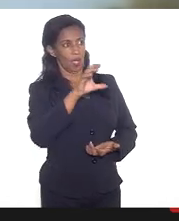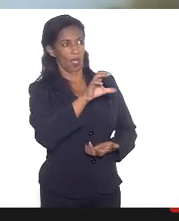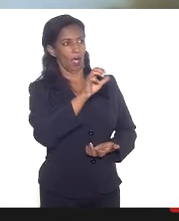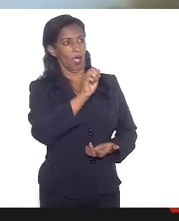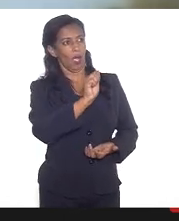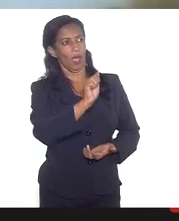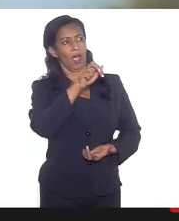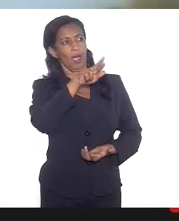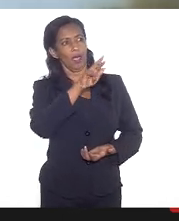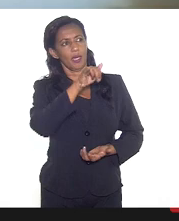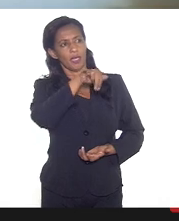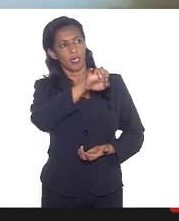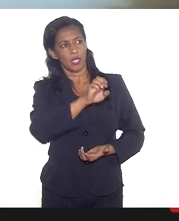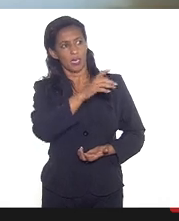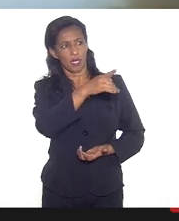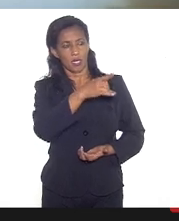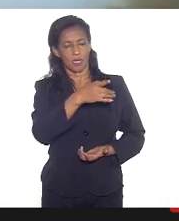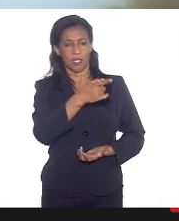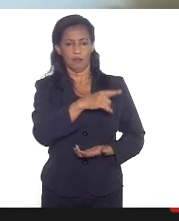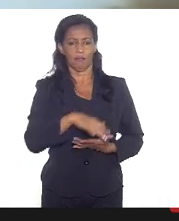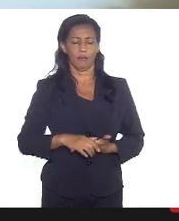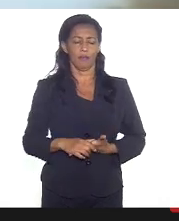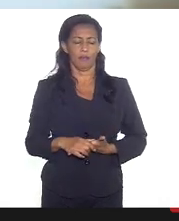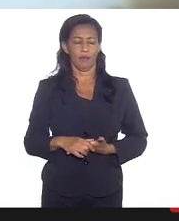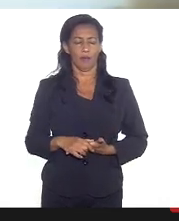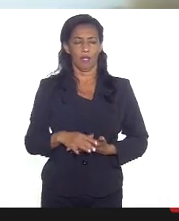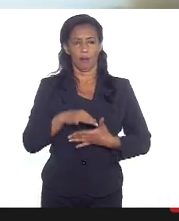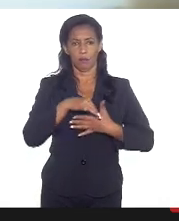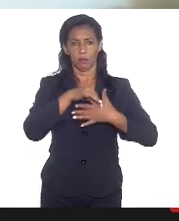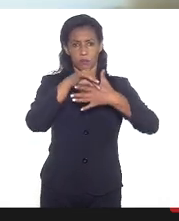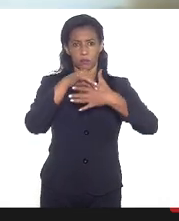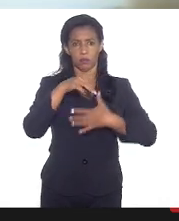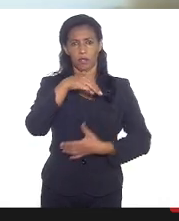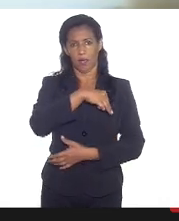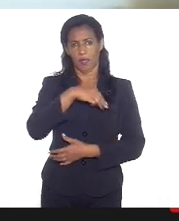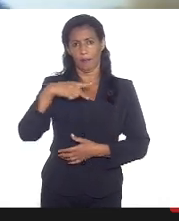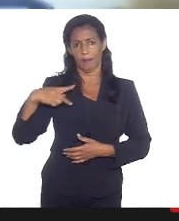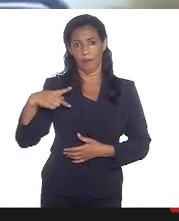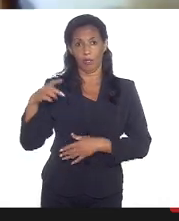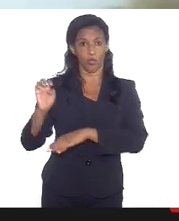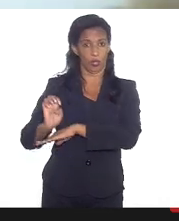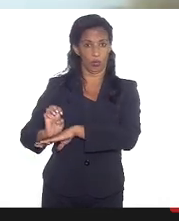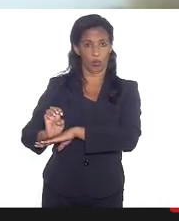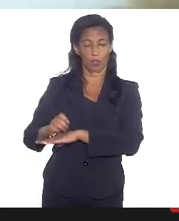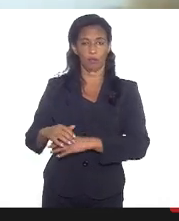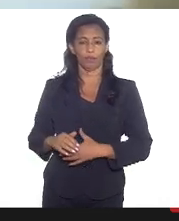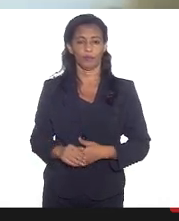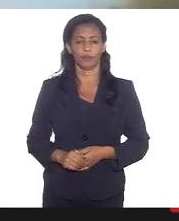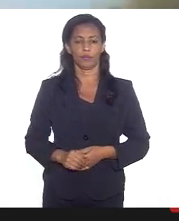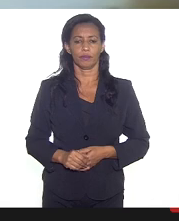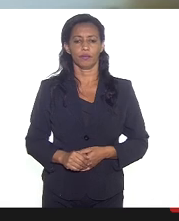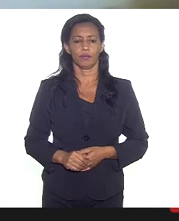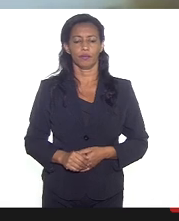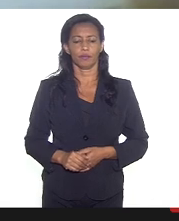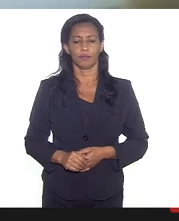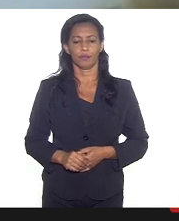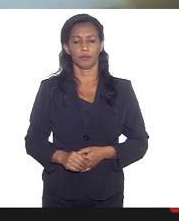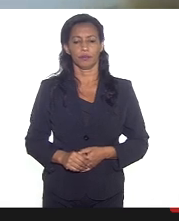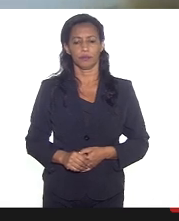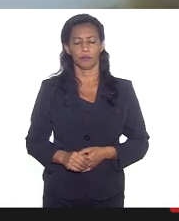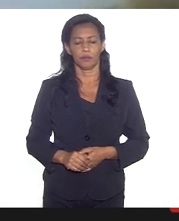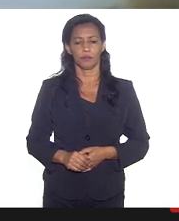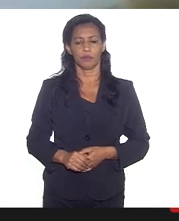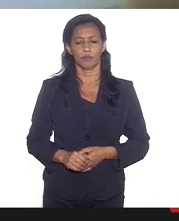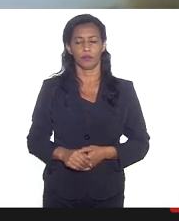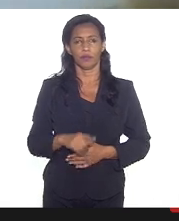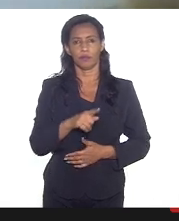aqui presente, representando o nosso Ministério Público Estadual, que